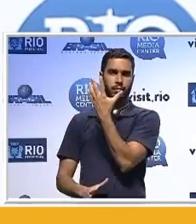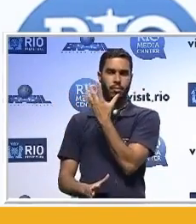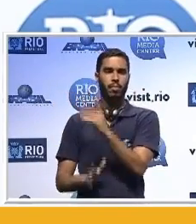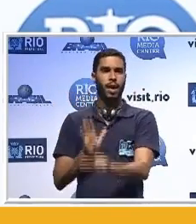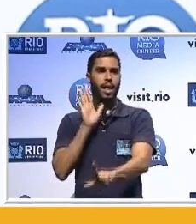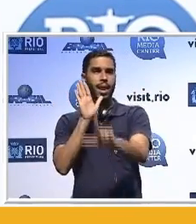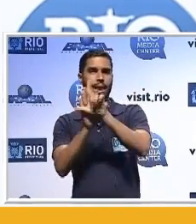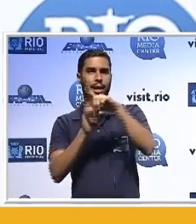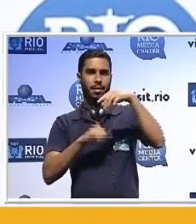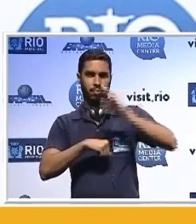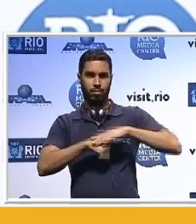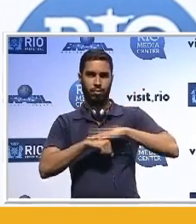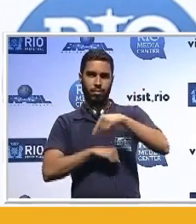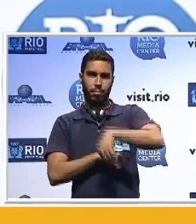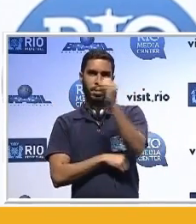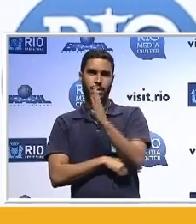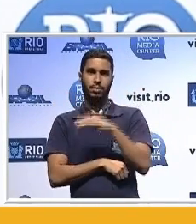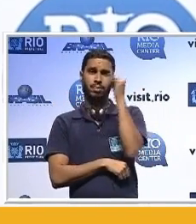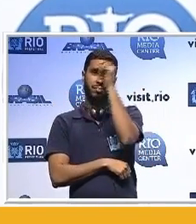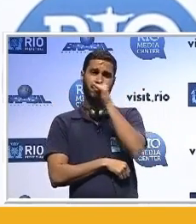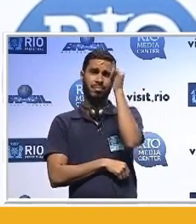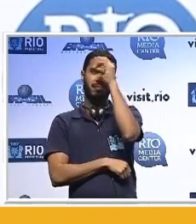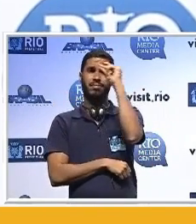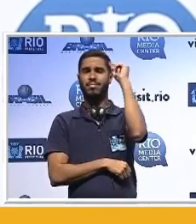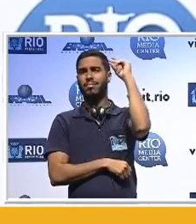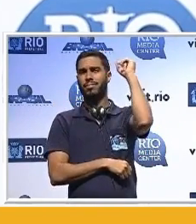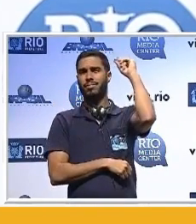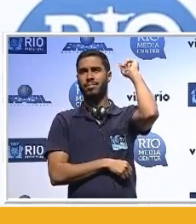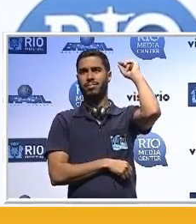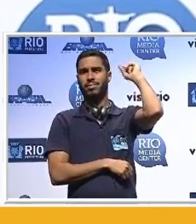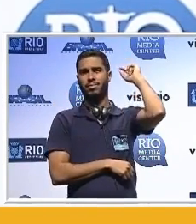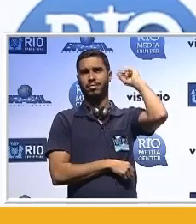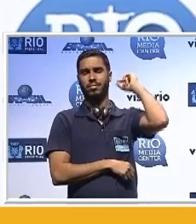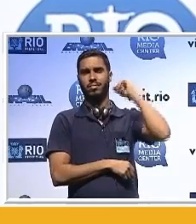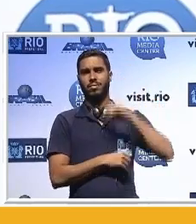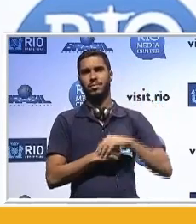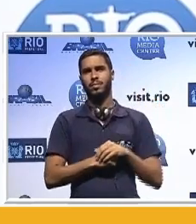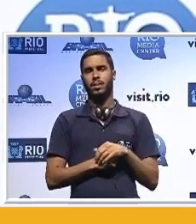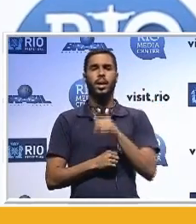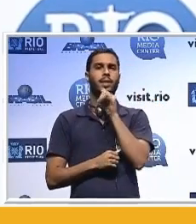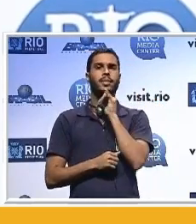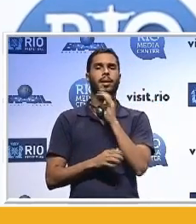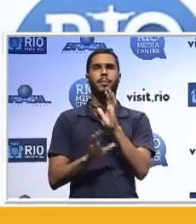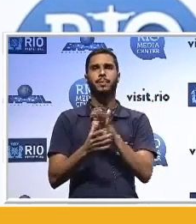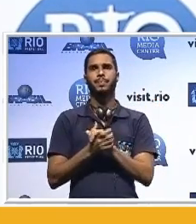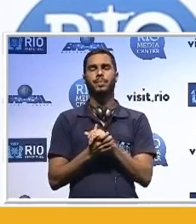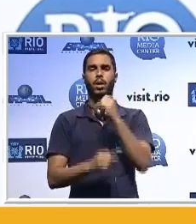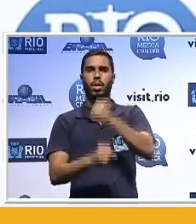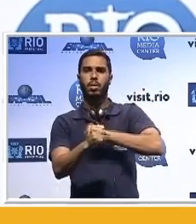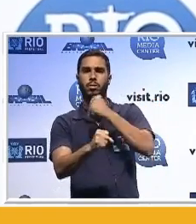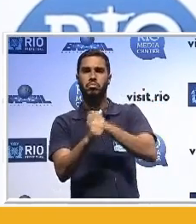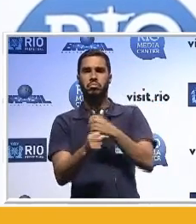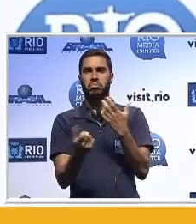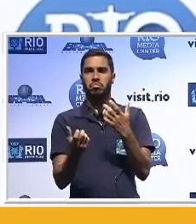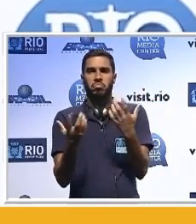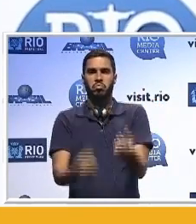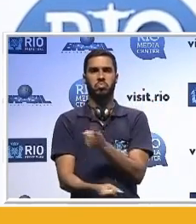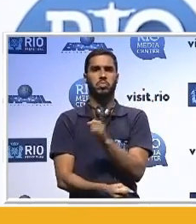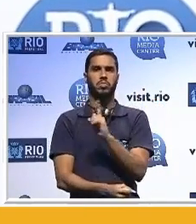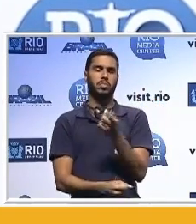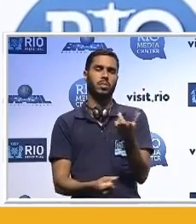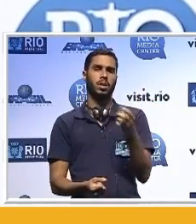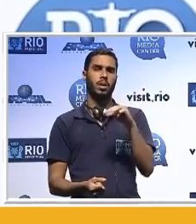são antigas. Então, elas não consideram, por exemplo, nas orlas, marinas e portos turísticos. Não,